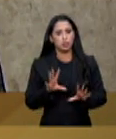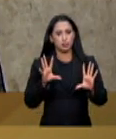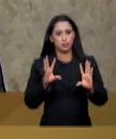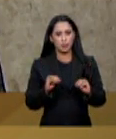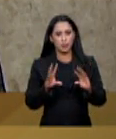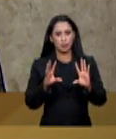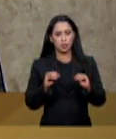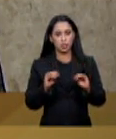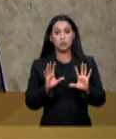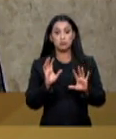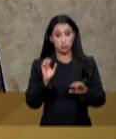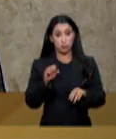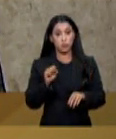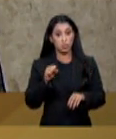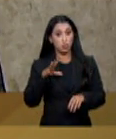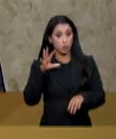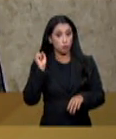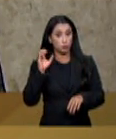Estamos ouvindo.